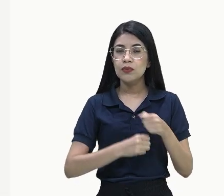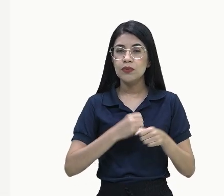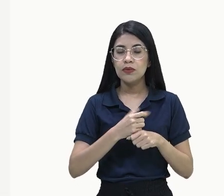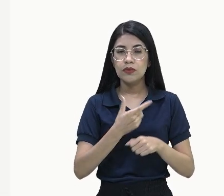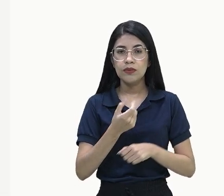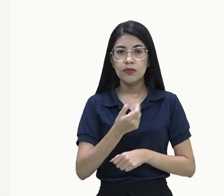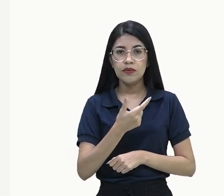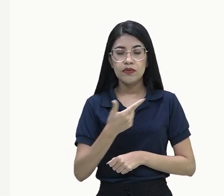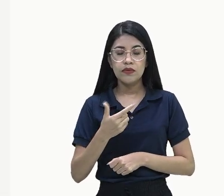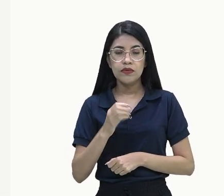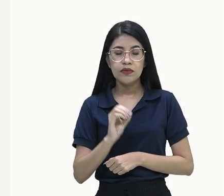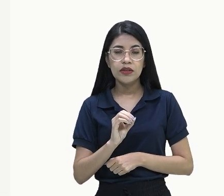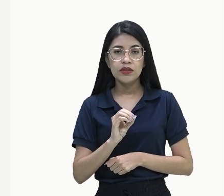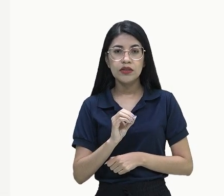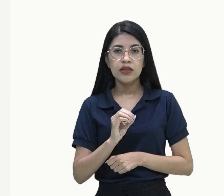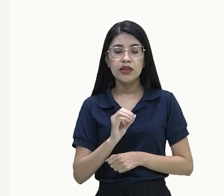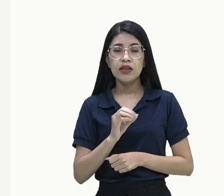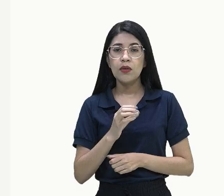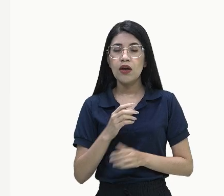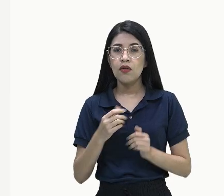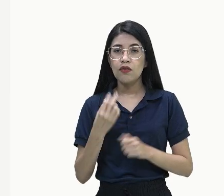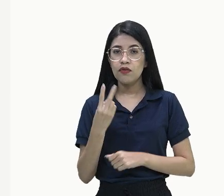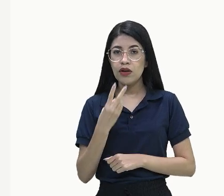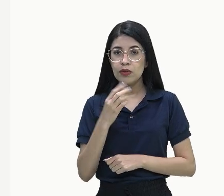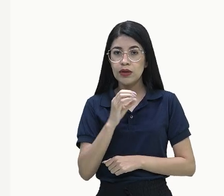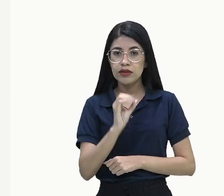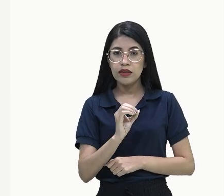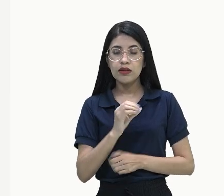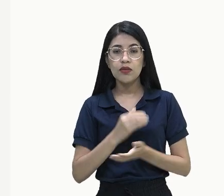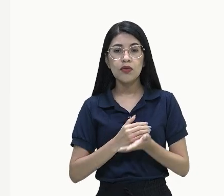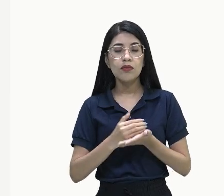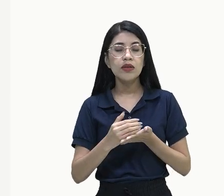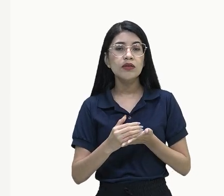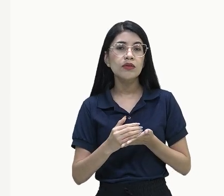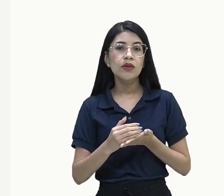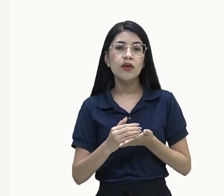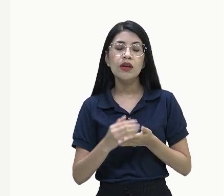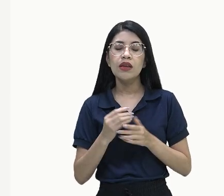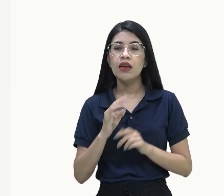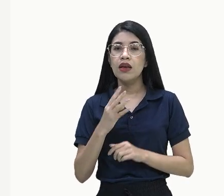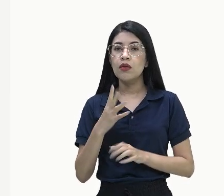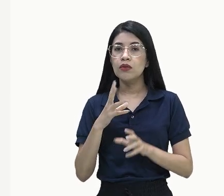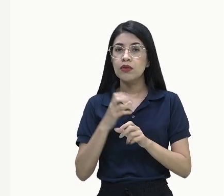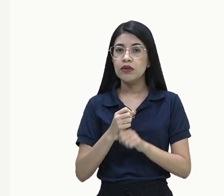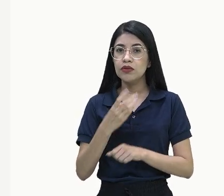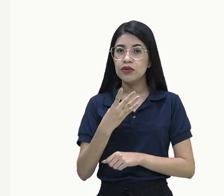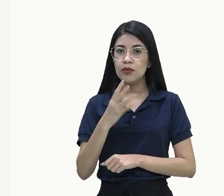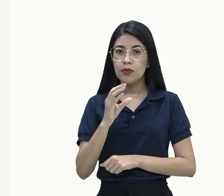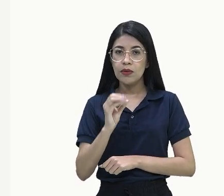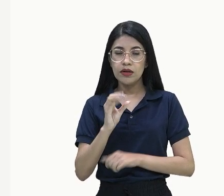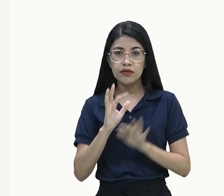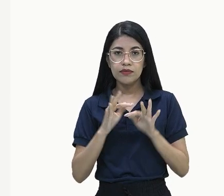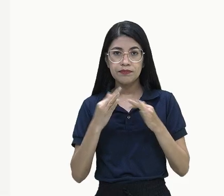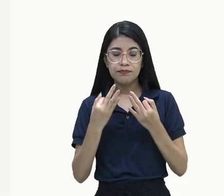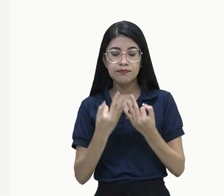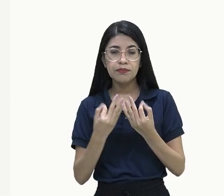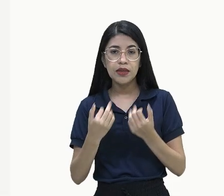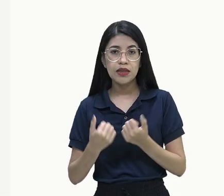nós vamos colocar como 0. E se começou, a gente já sabe, começou com 40 famílias, certo? Porque